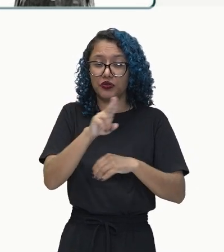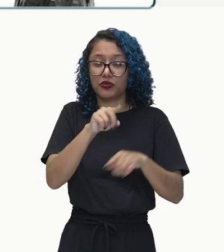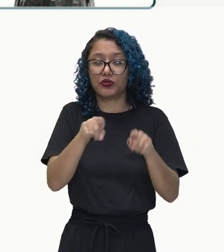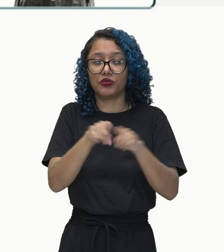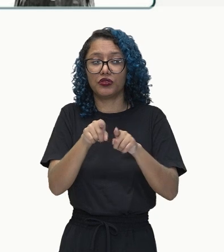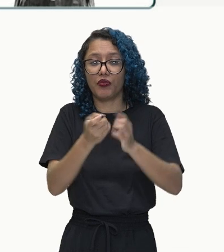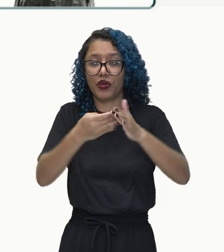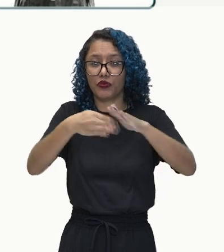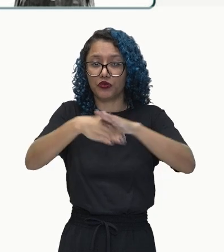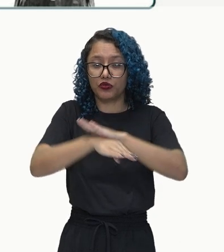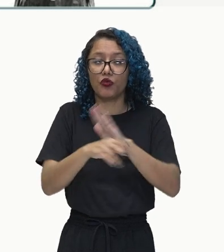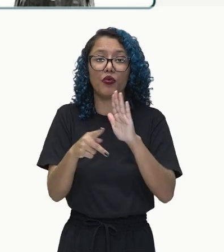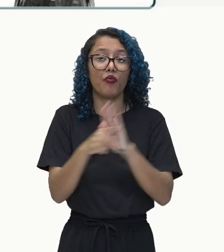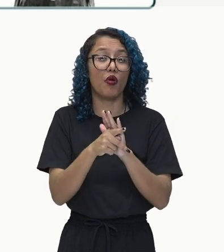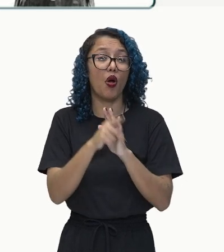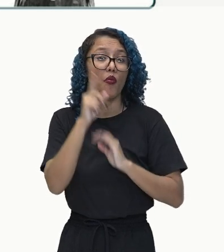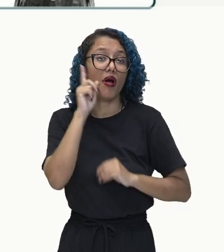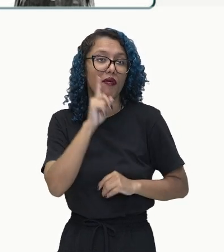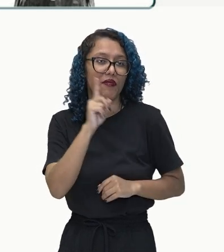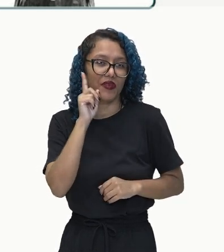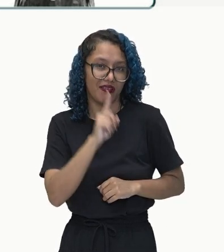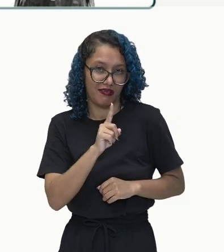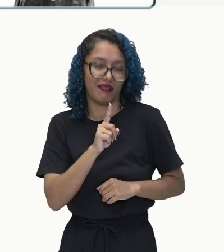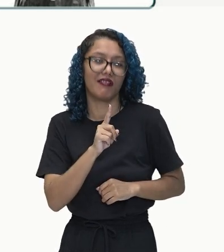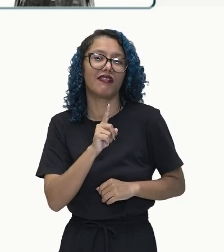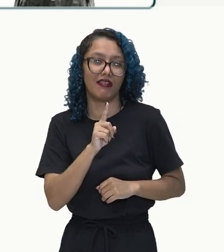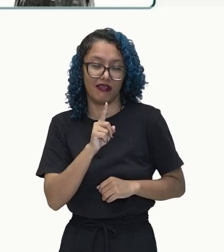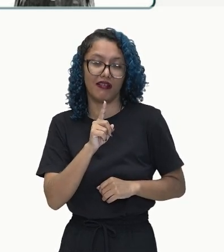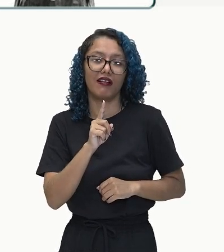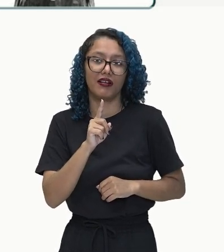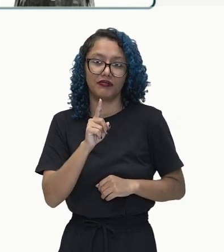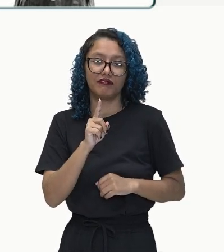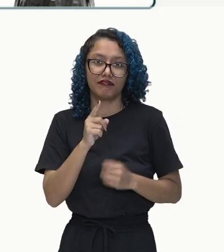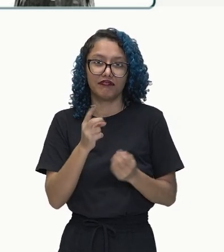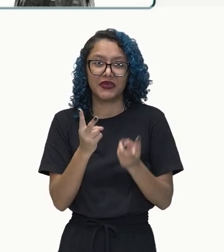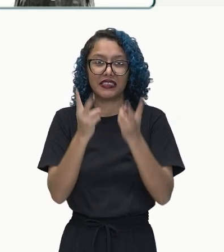costumes americanos. Notem aí que ele já apresentou